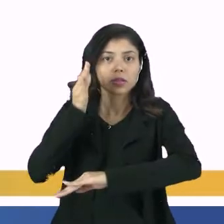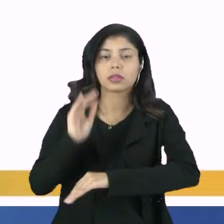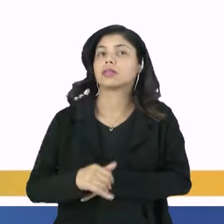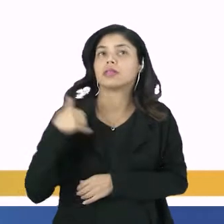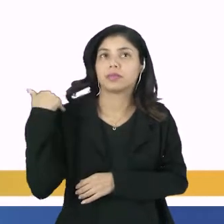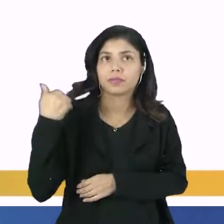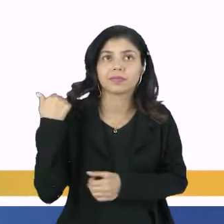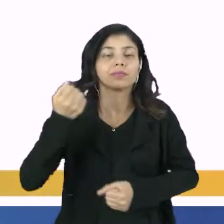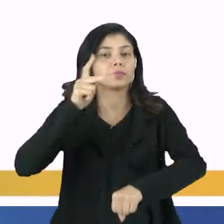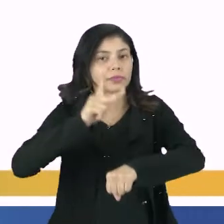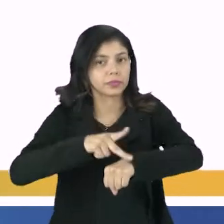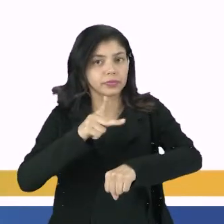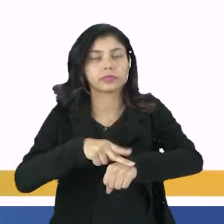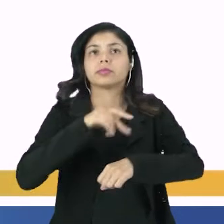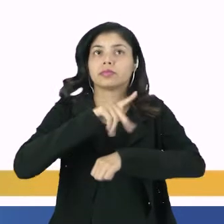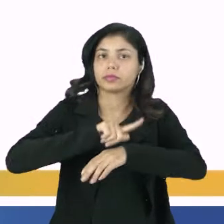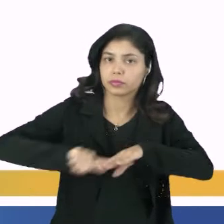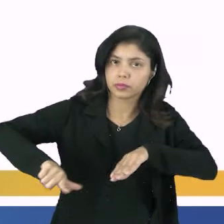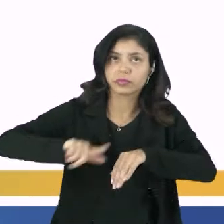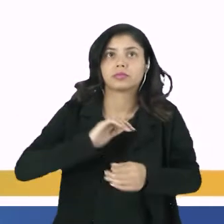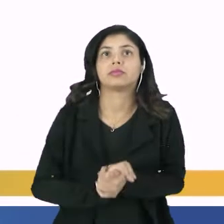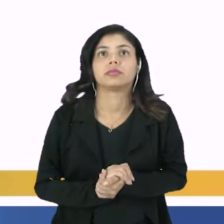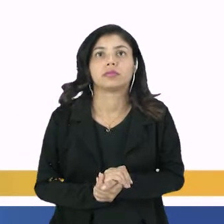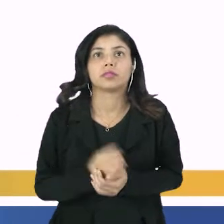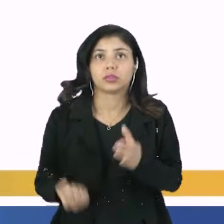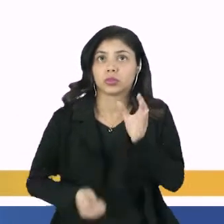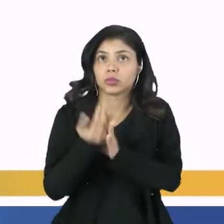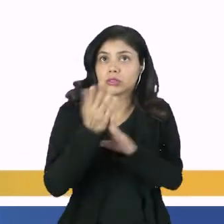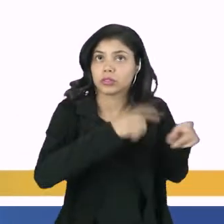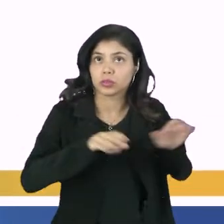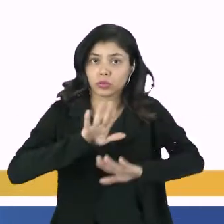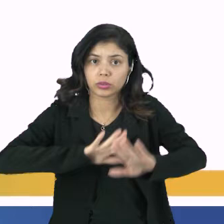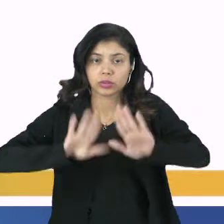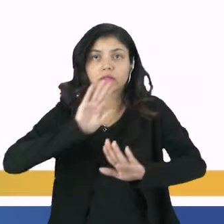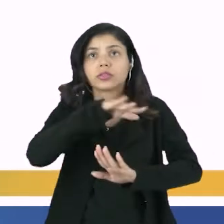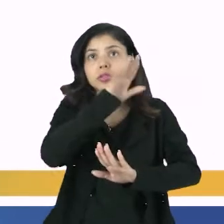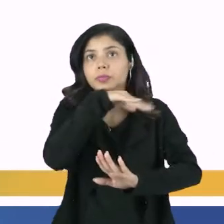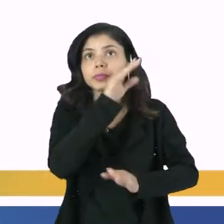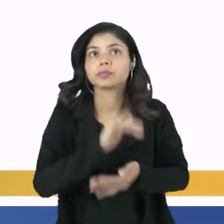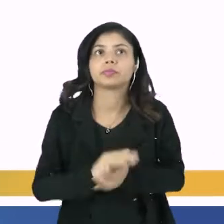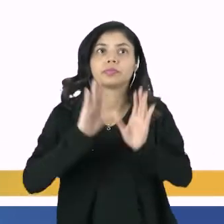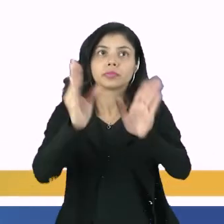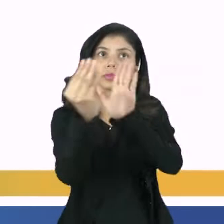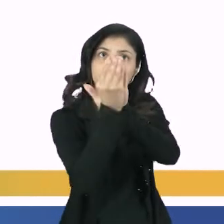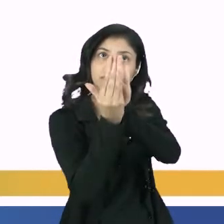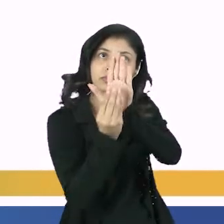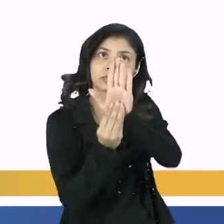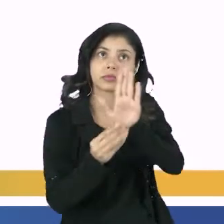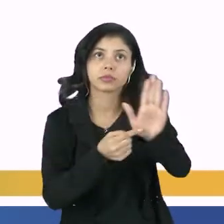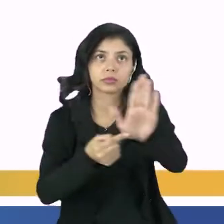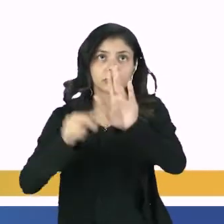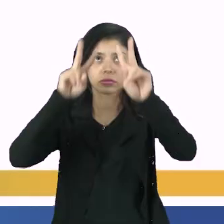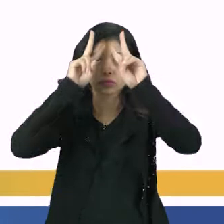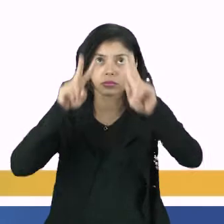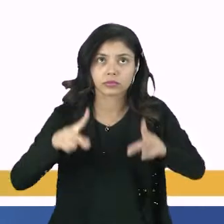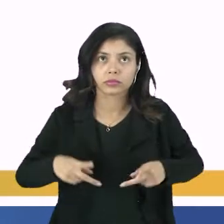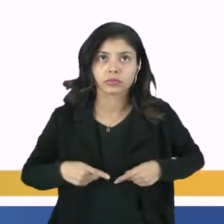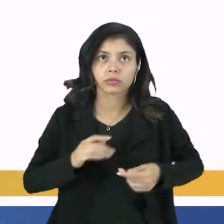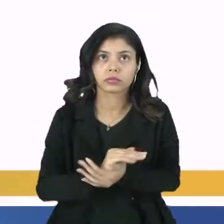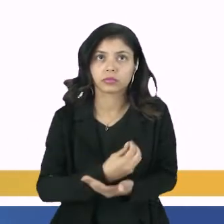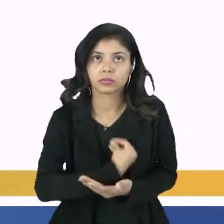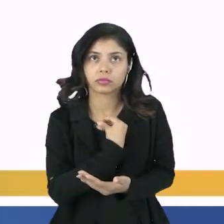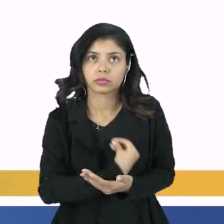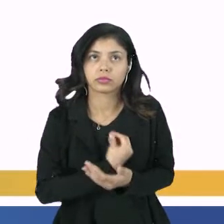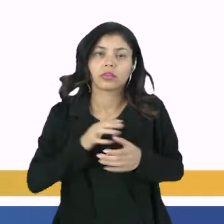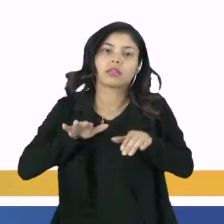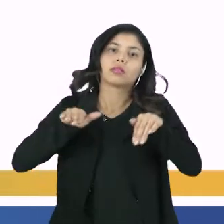foi o desenvolvimento da agricultura e a criação de animais. Esses fatores proporcionaram ao homem uma vida